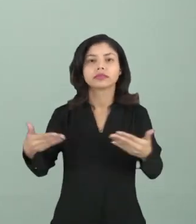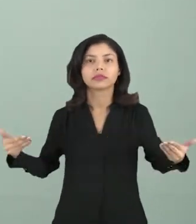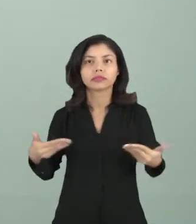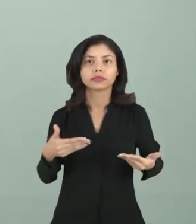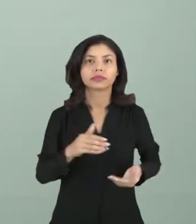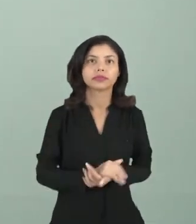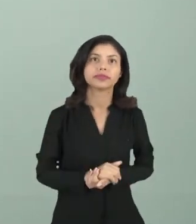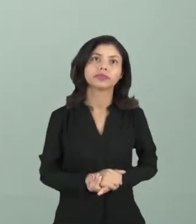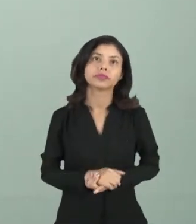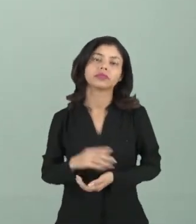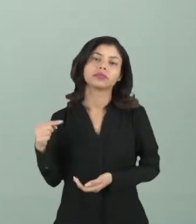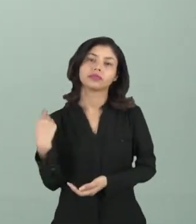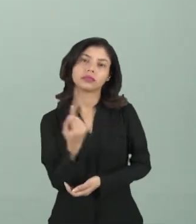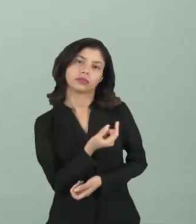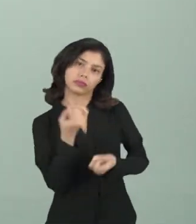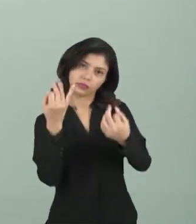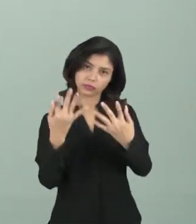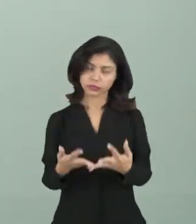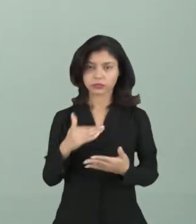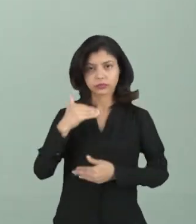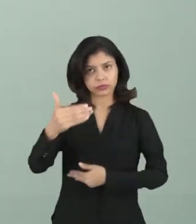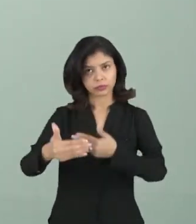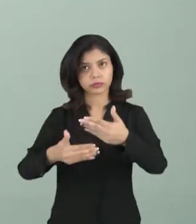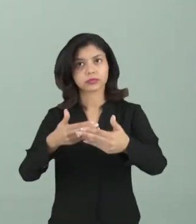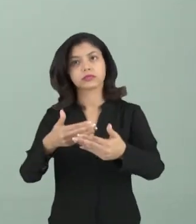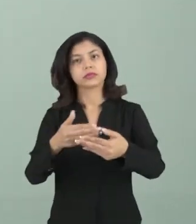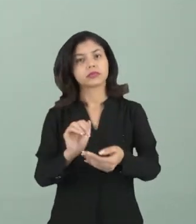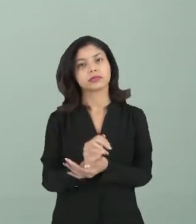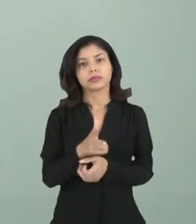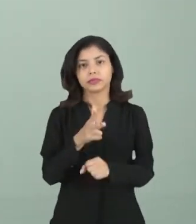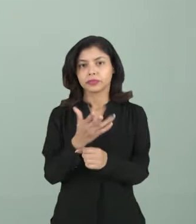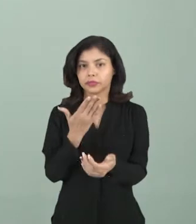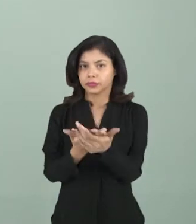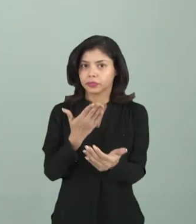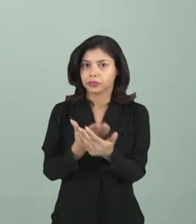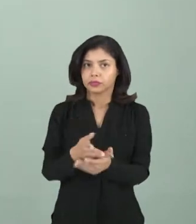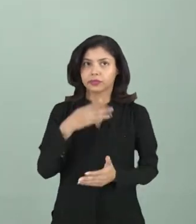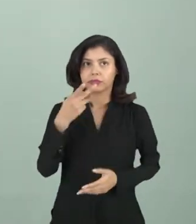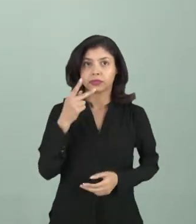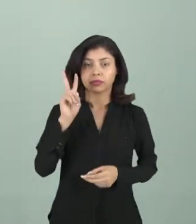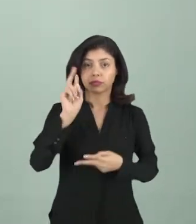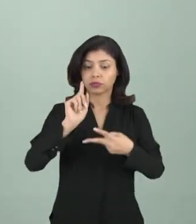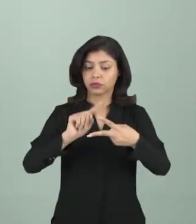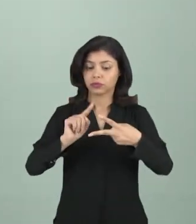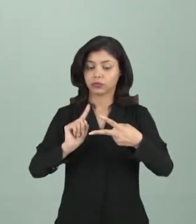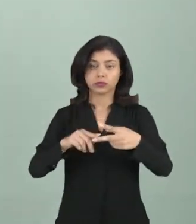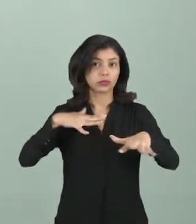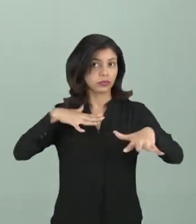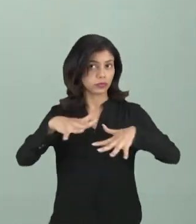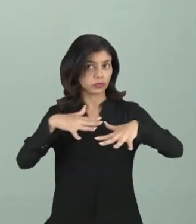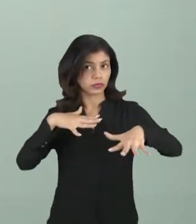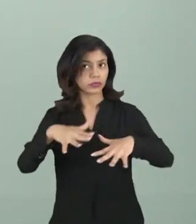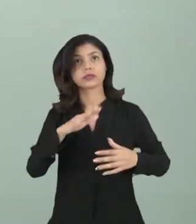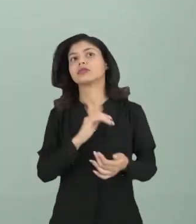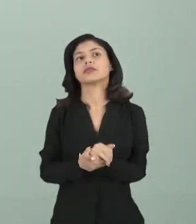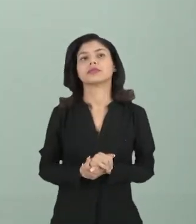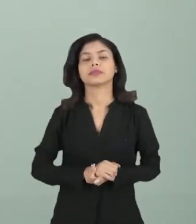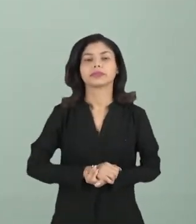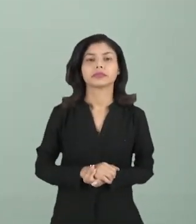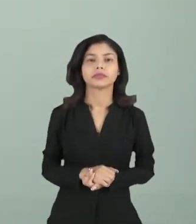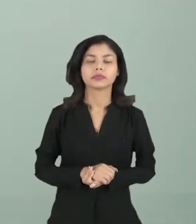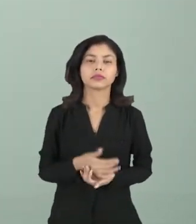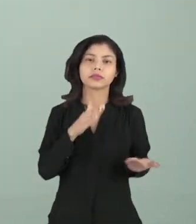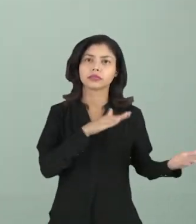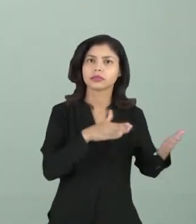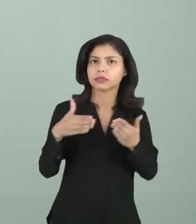agora. Iremos tratar ao longo dessa videoaula a respeito de dois tipos de movimentos sociais.